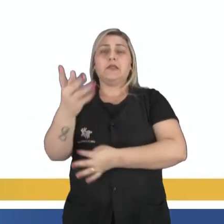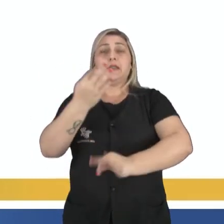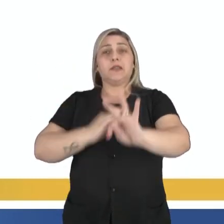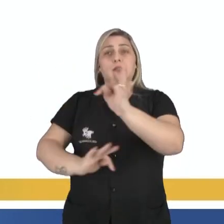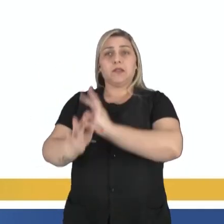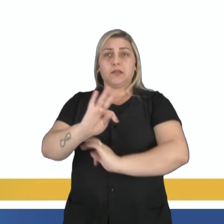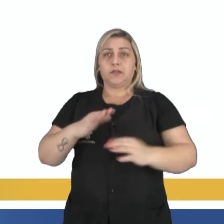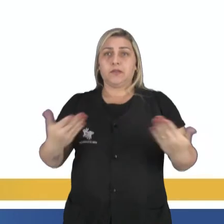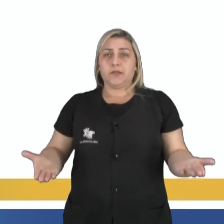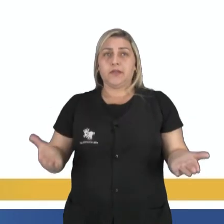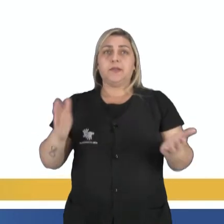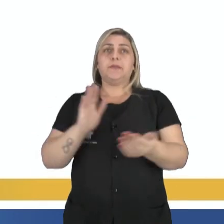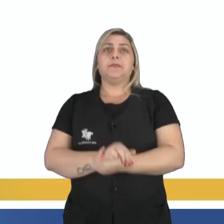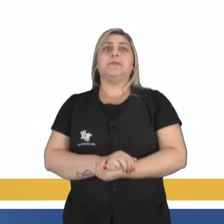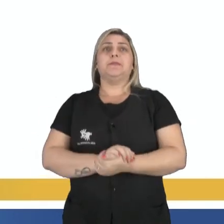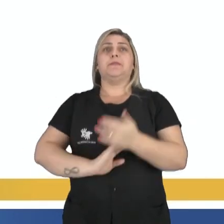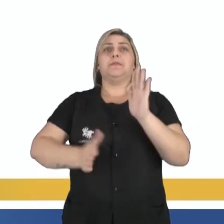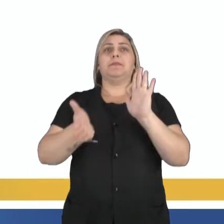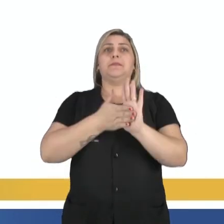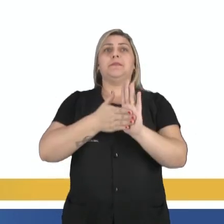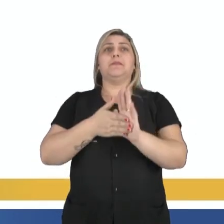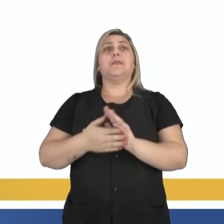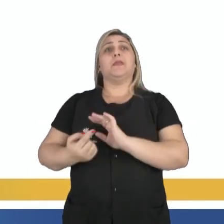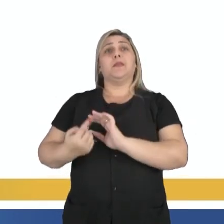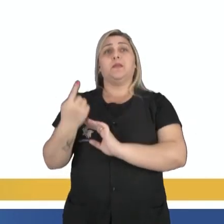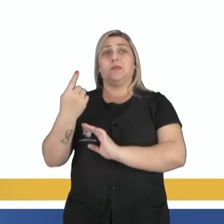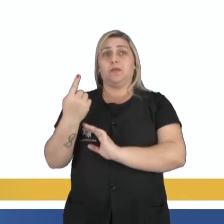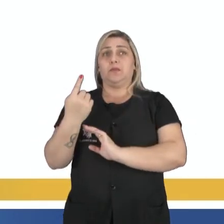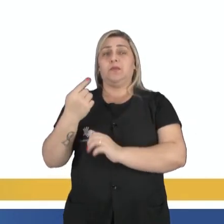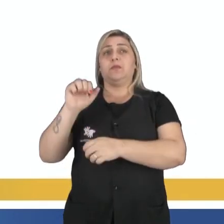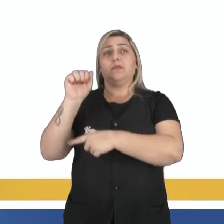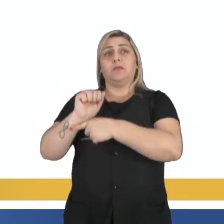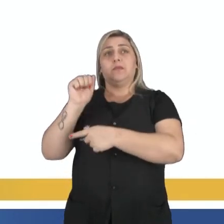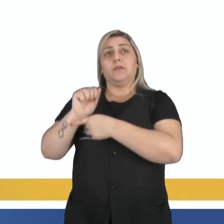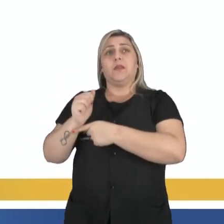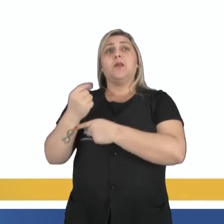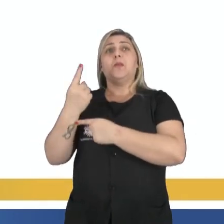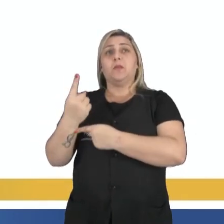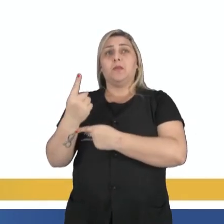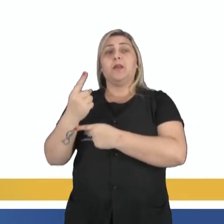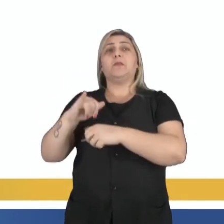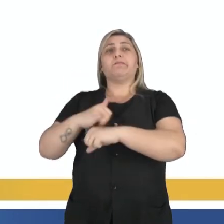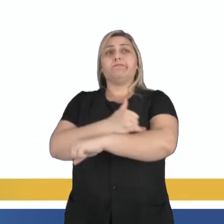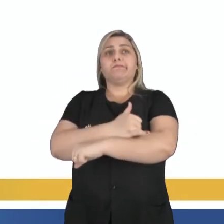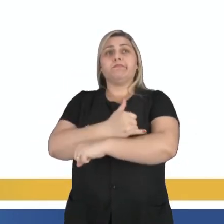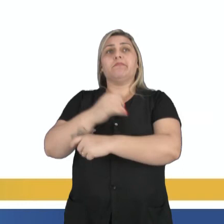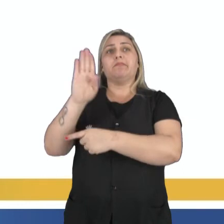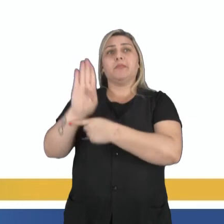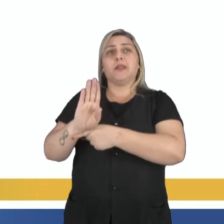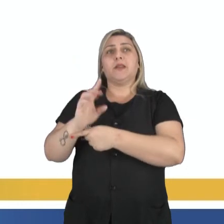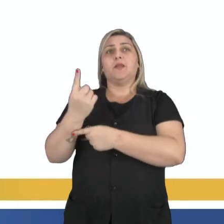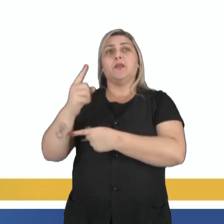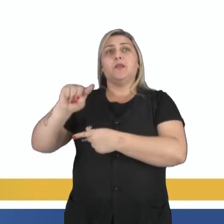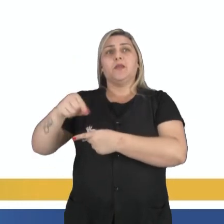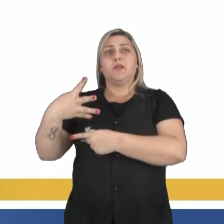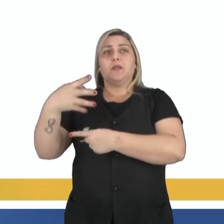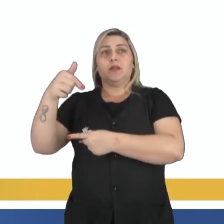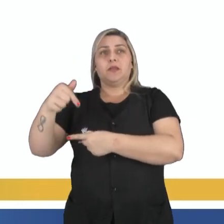outras que não têm tecnologia, na proporção de, letra A, uma chance de obesidade, letra